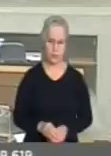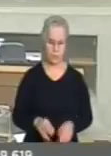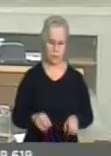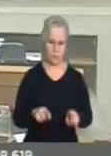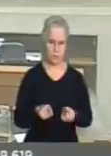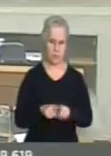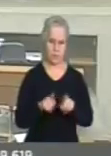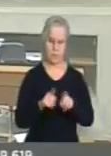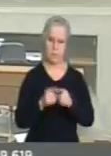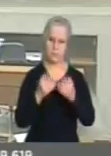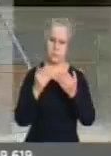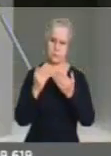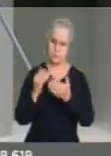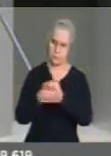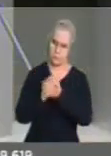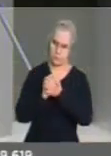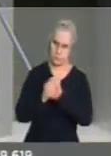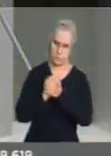deputado federal.